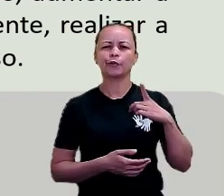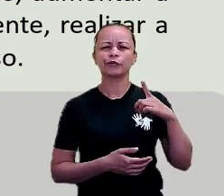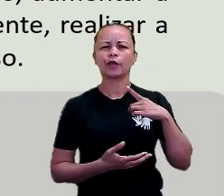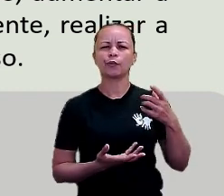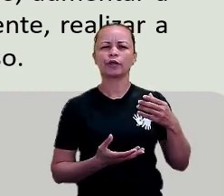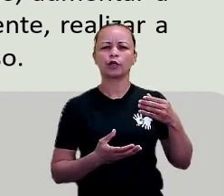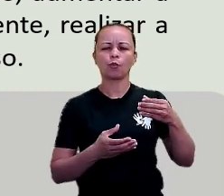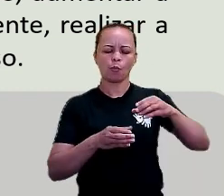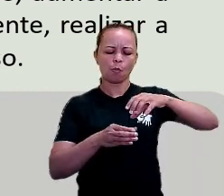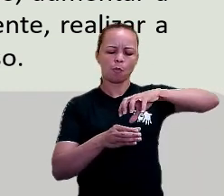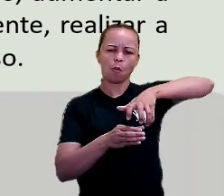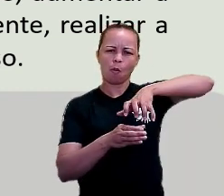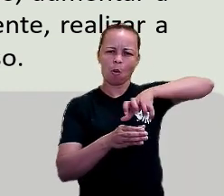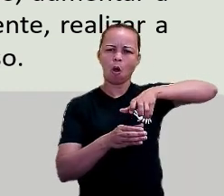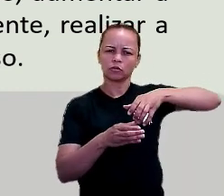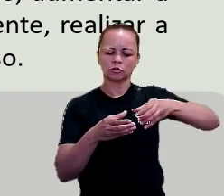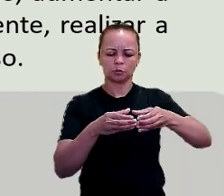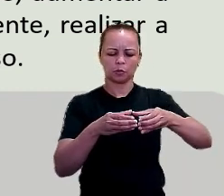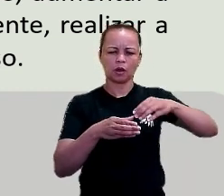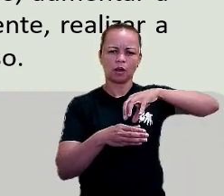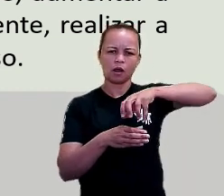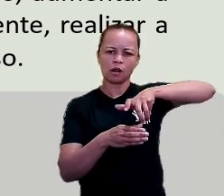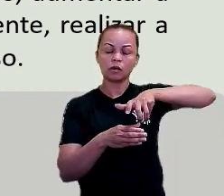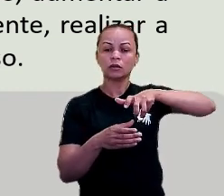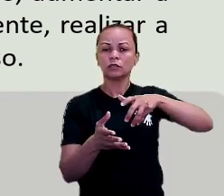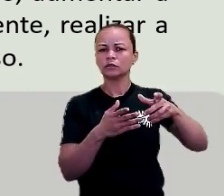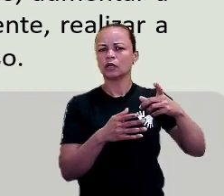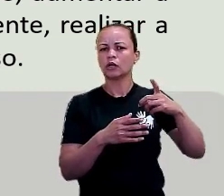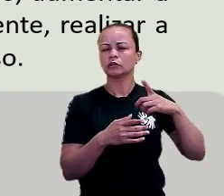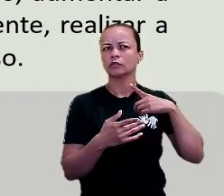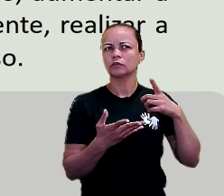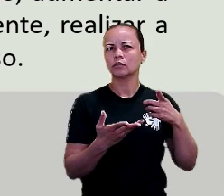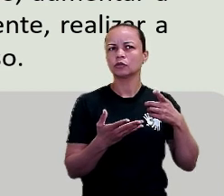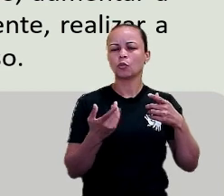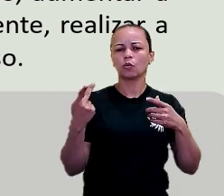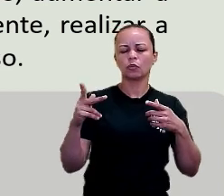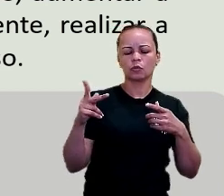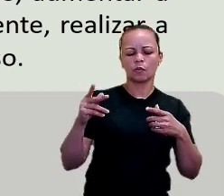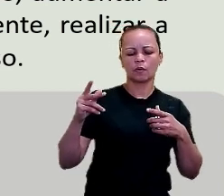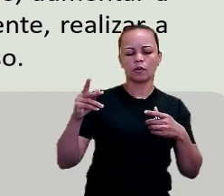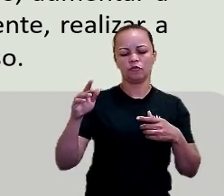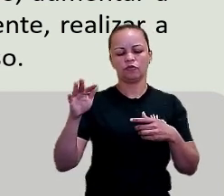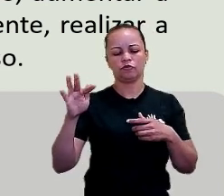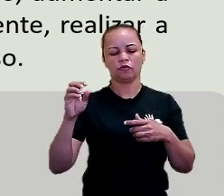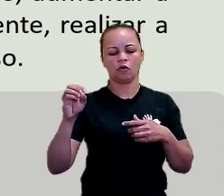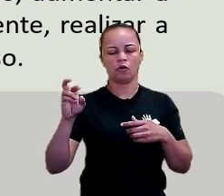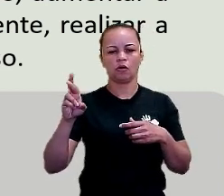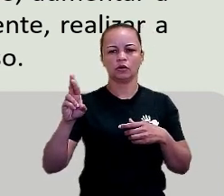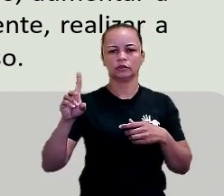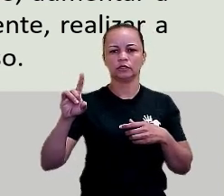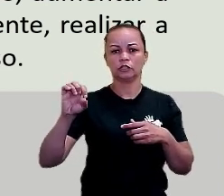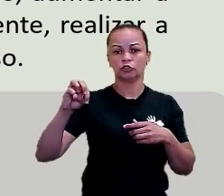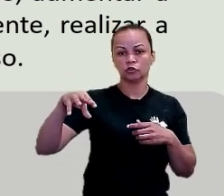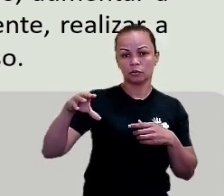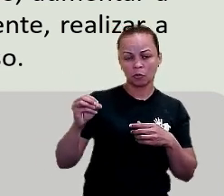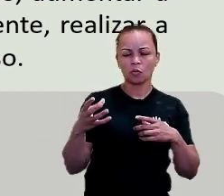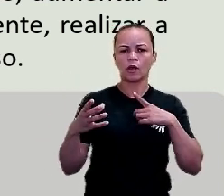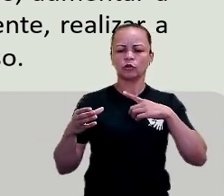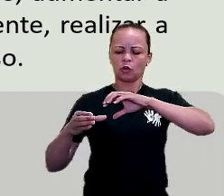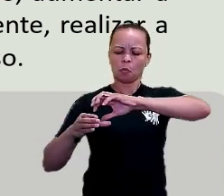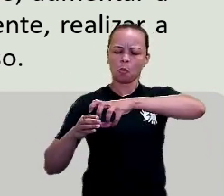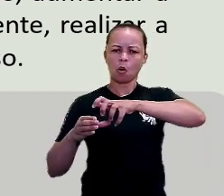pote, certo? No Taylorismo, eu tinha o pote onde eu produzia o suporte